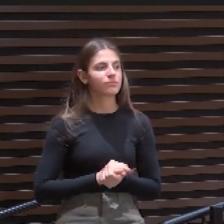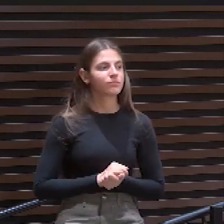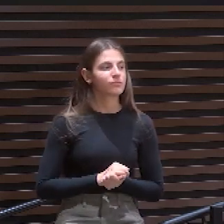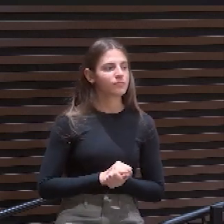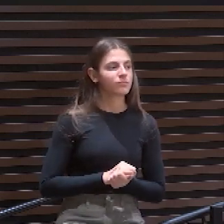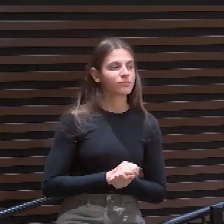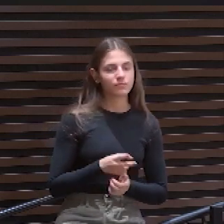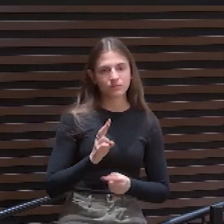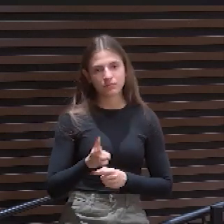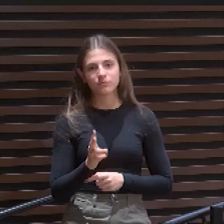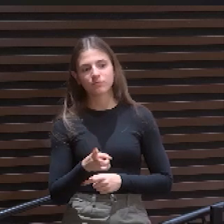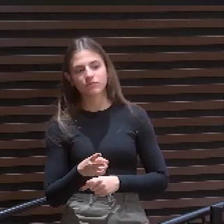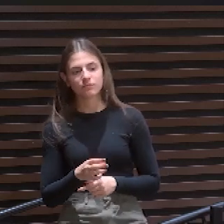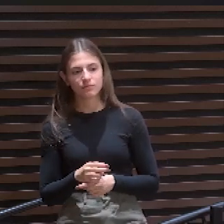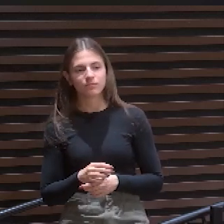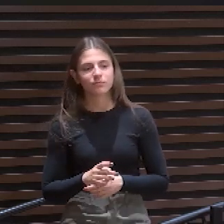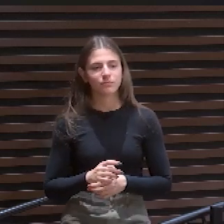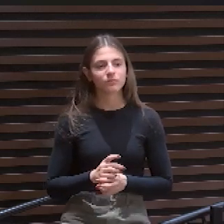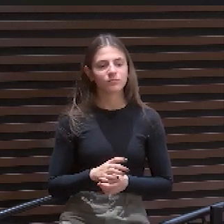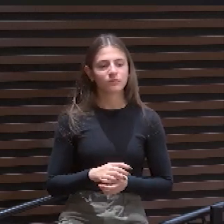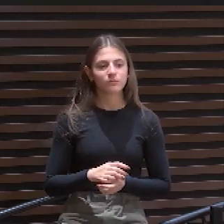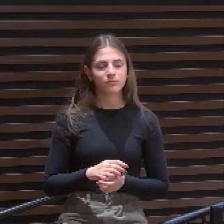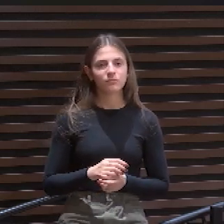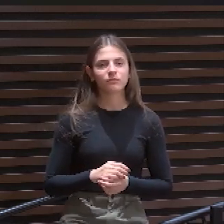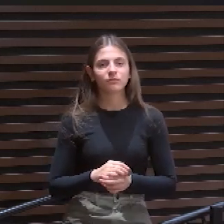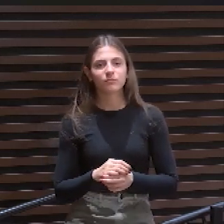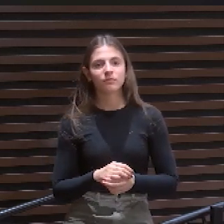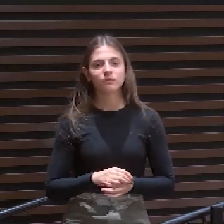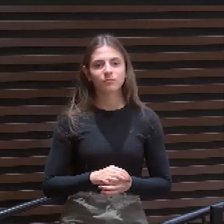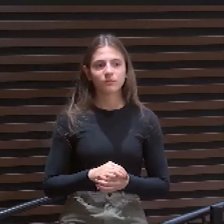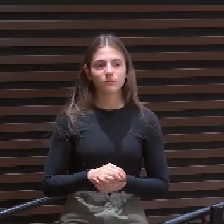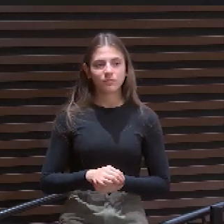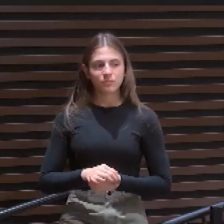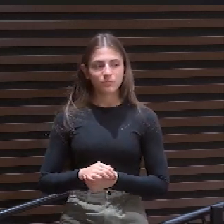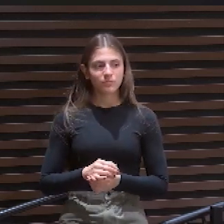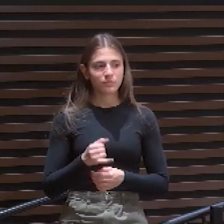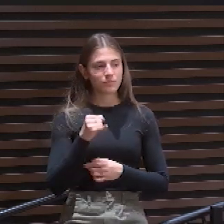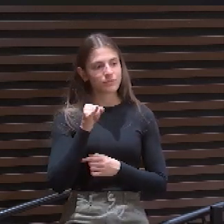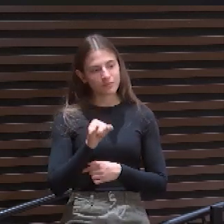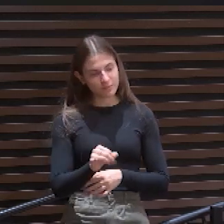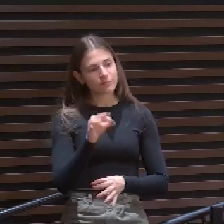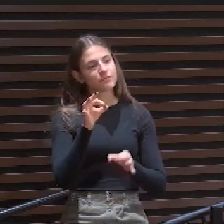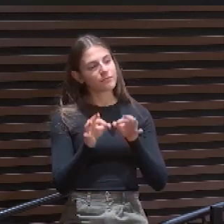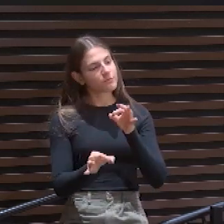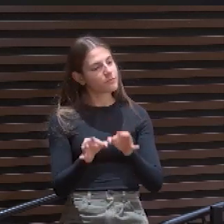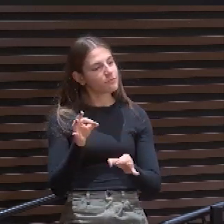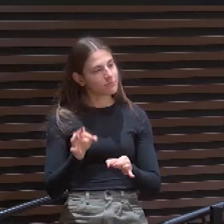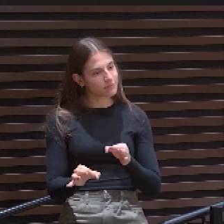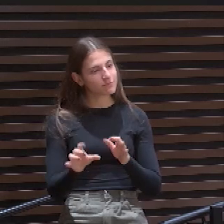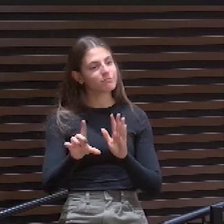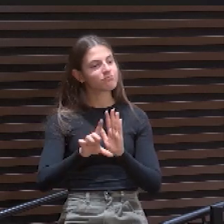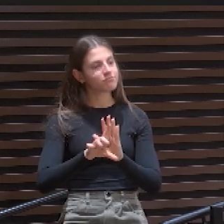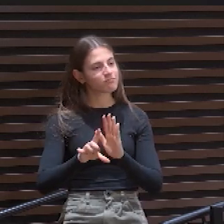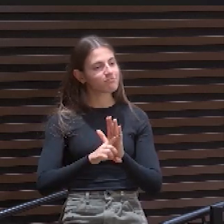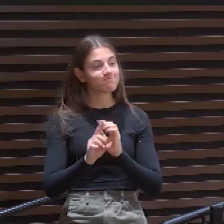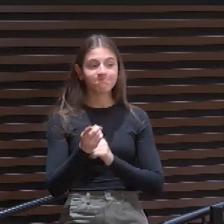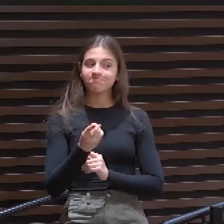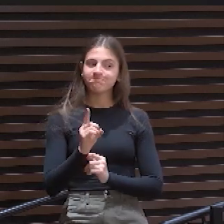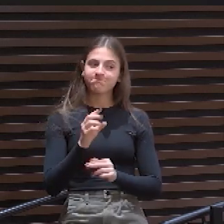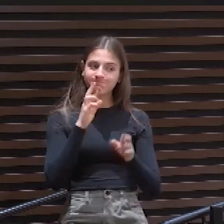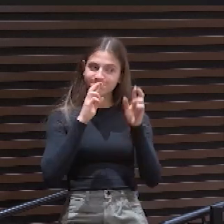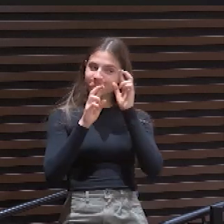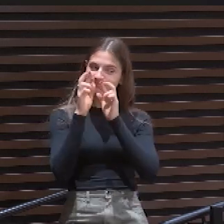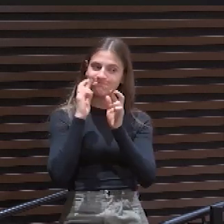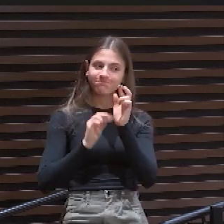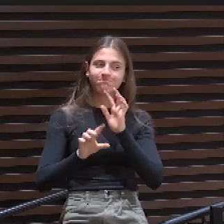Vamos seguir. E ainda, se julgas a lei, não és observador da